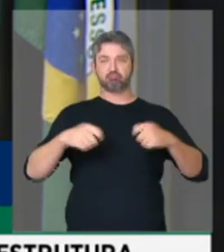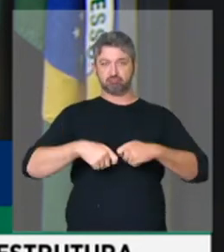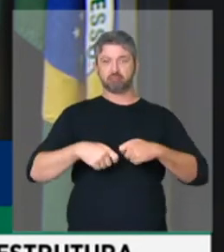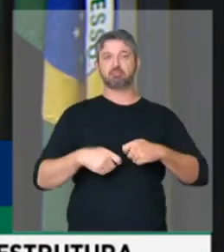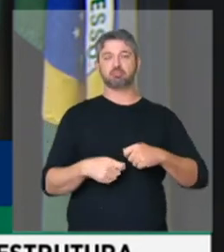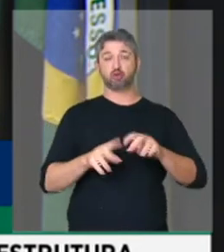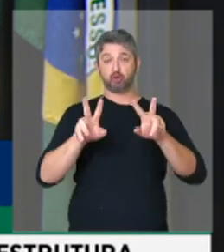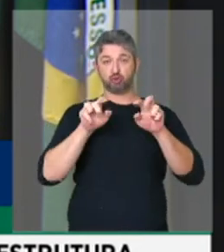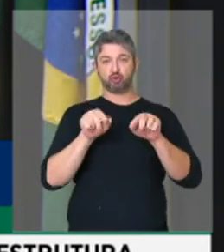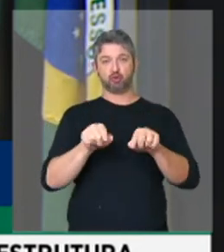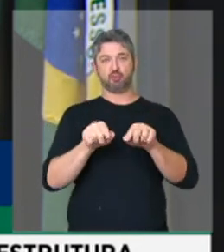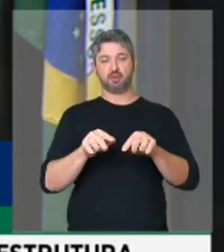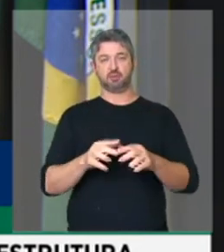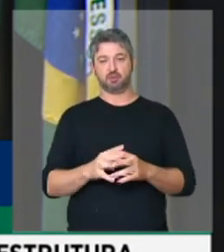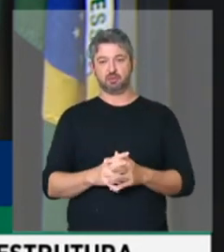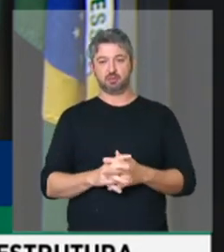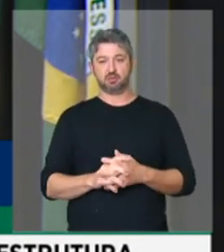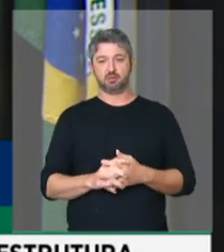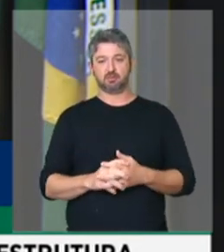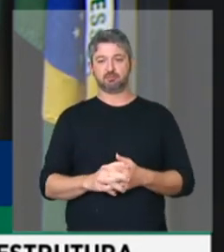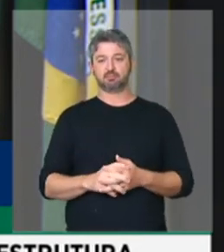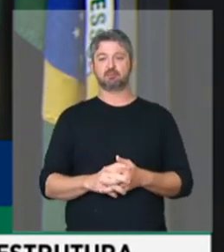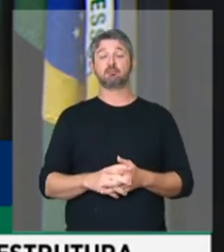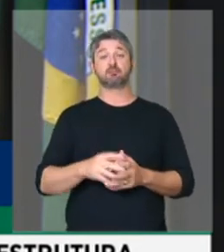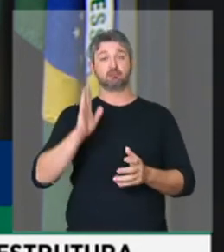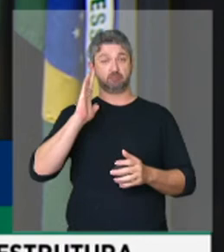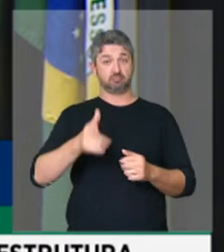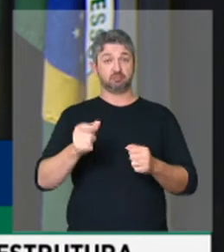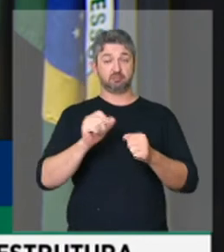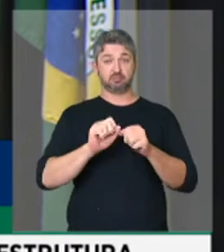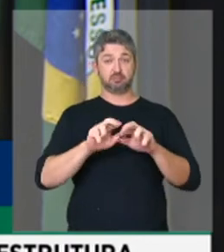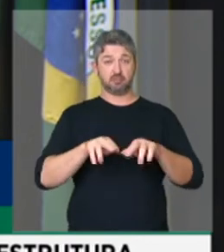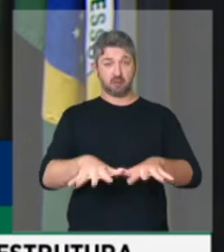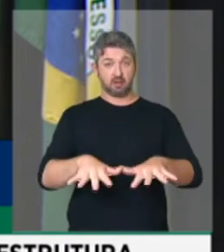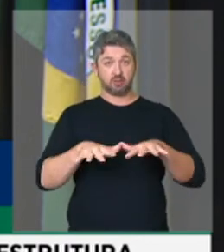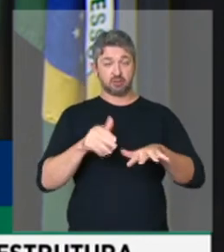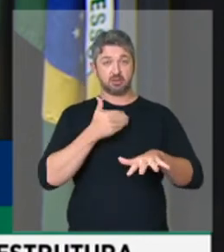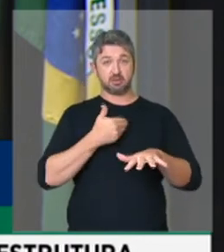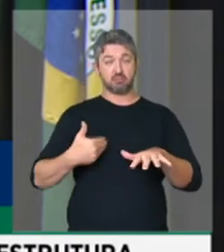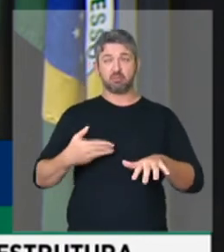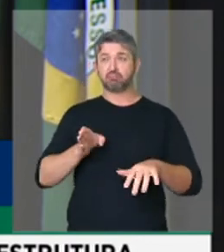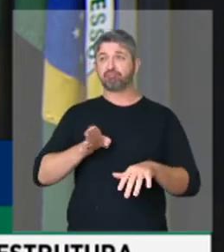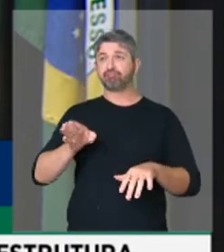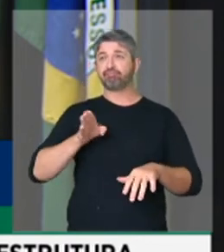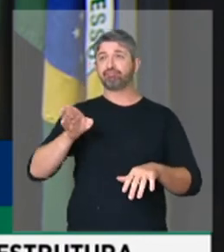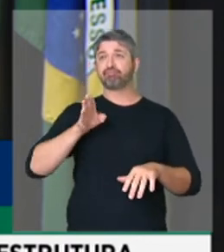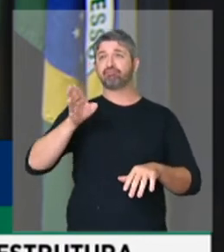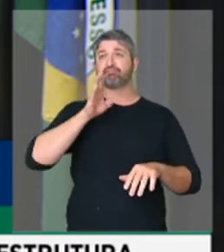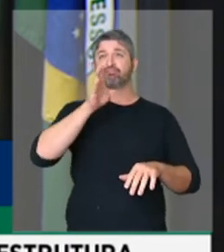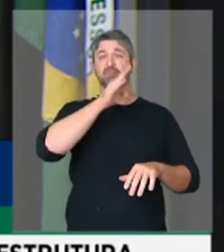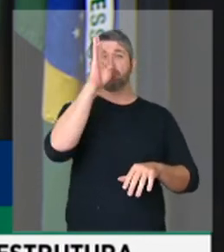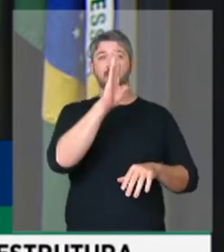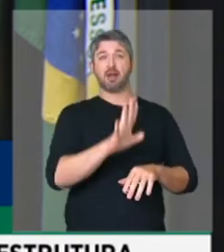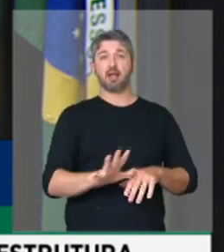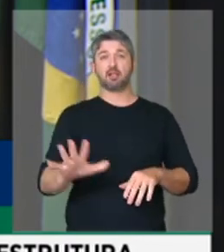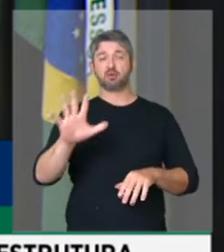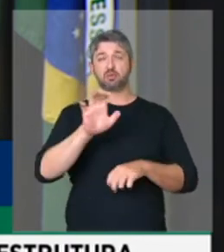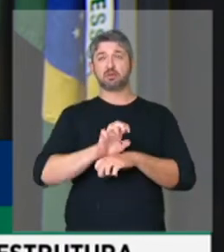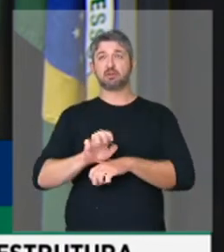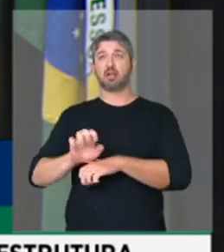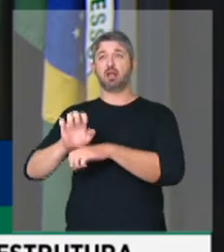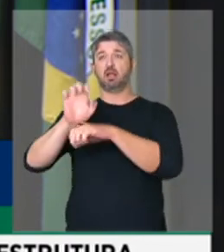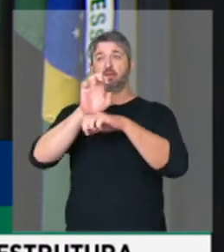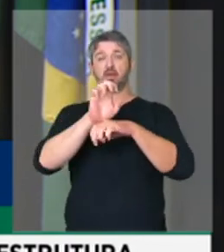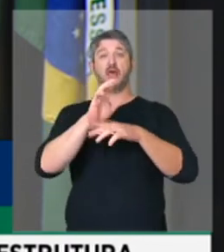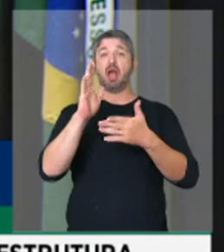tema. Percorremos e realizamos audiências públicas em vários estados da federação, alguns mais de